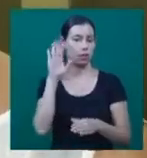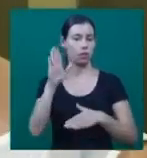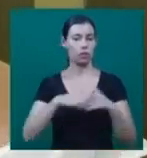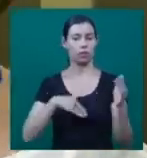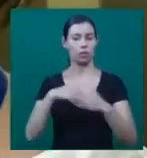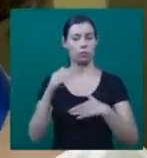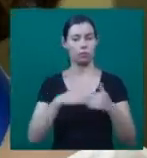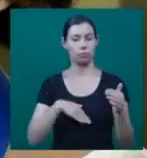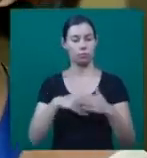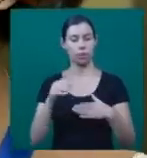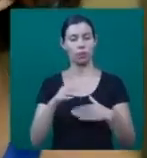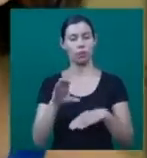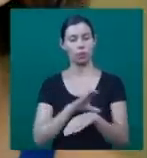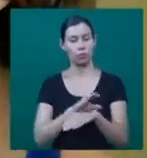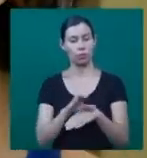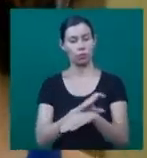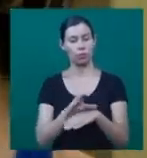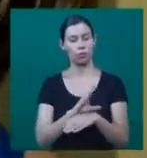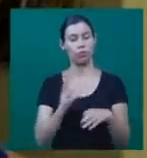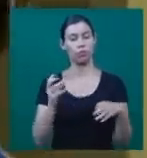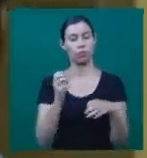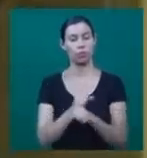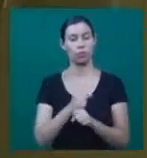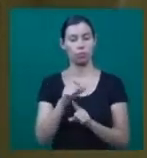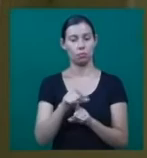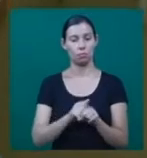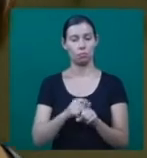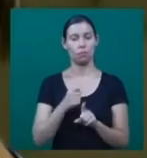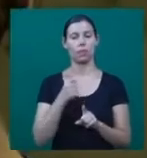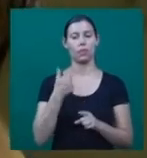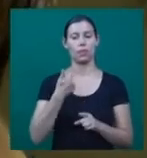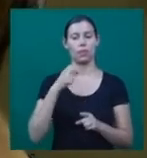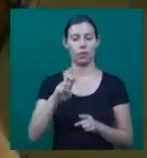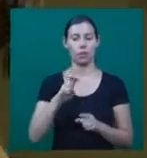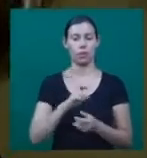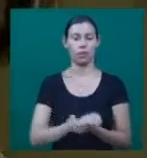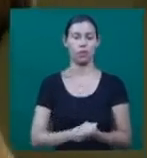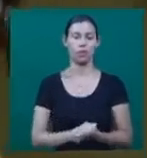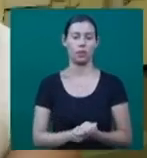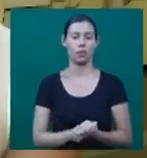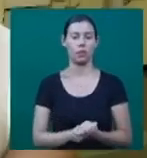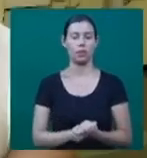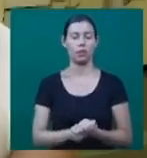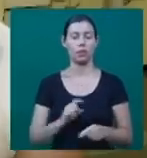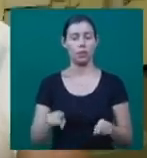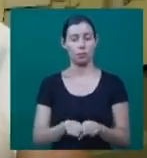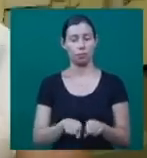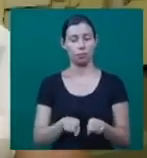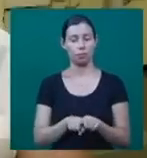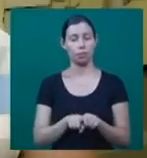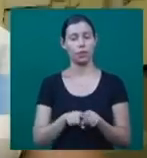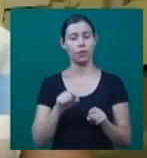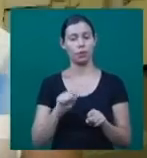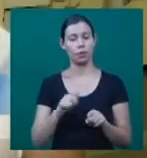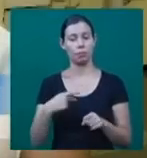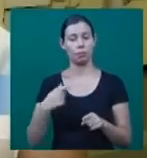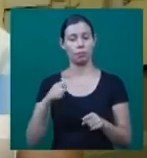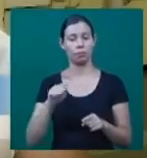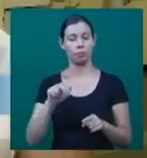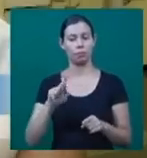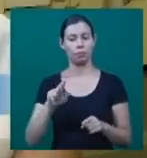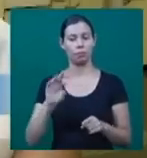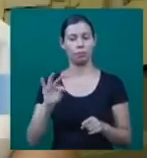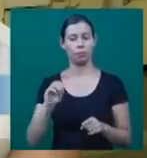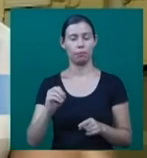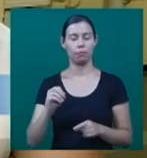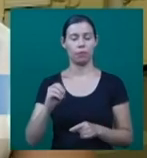tem duração de 15 meses. Outra ação no Hospital de Clínicas é o parto adequado. Essa é uma parceria muito